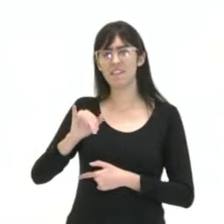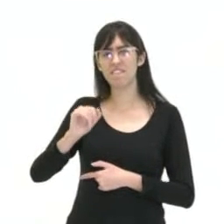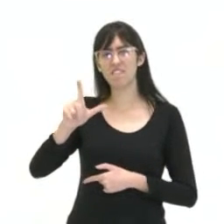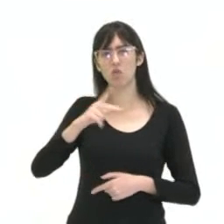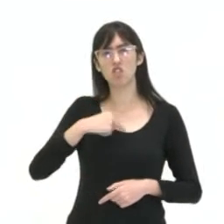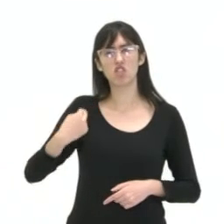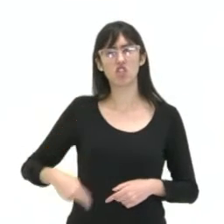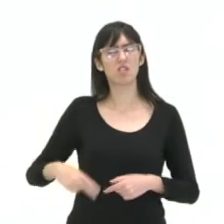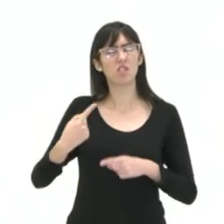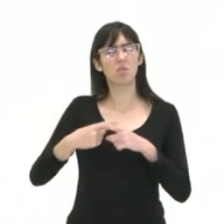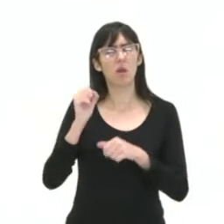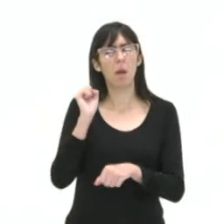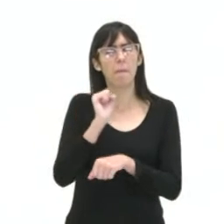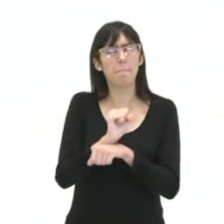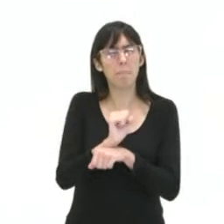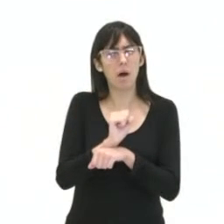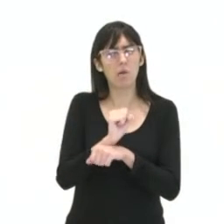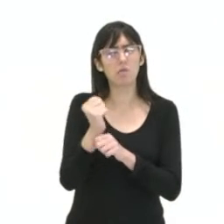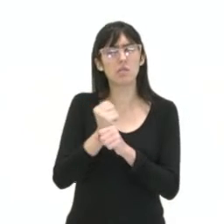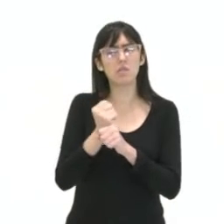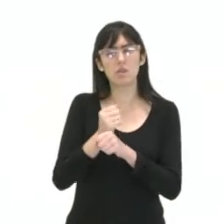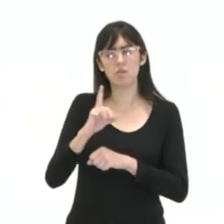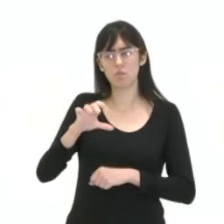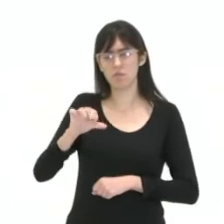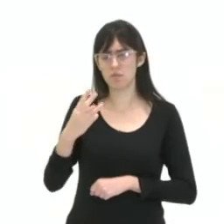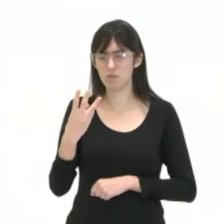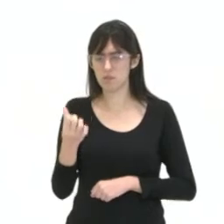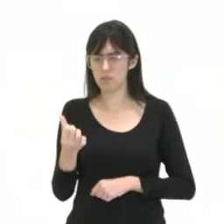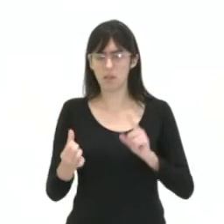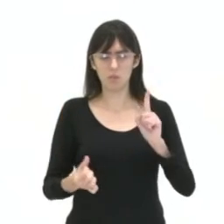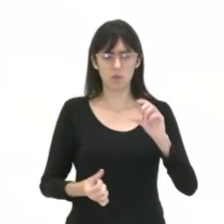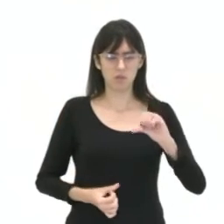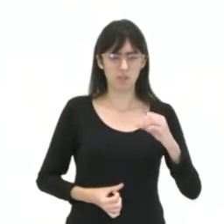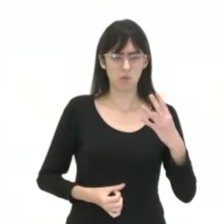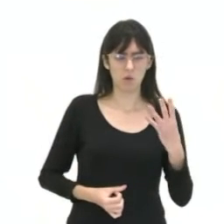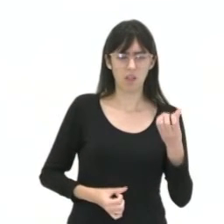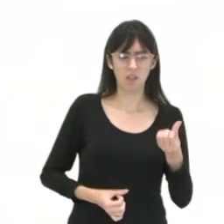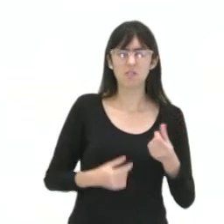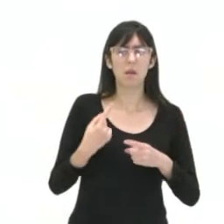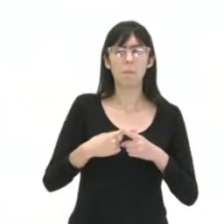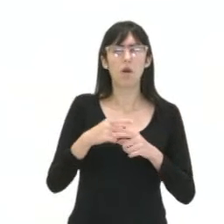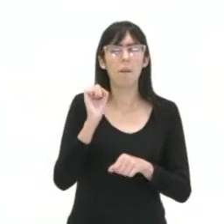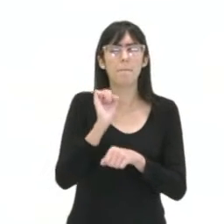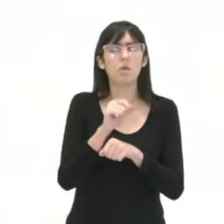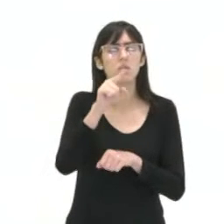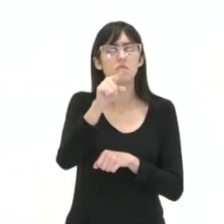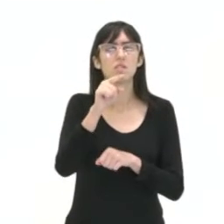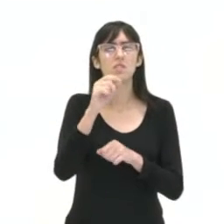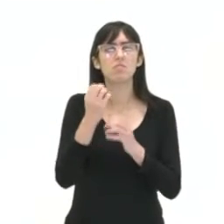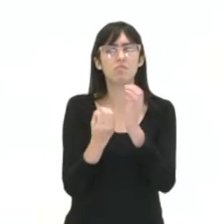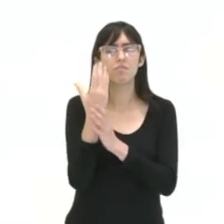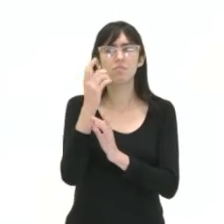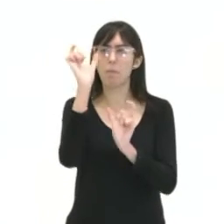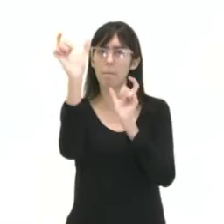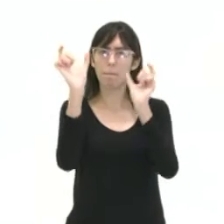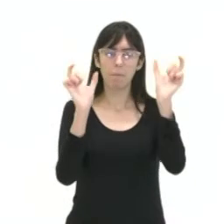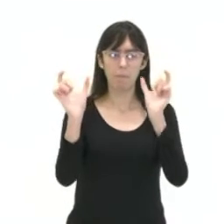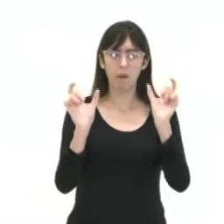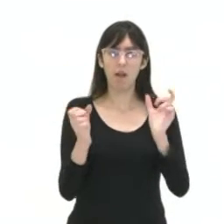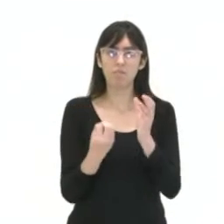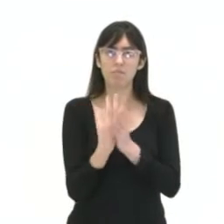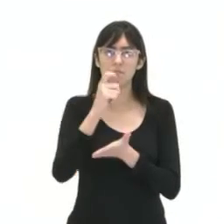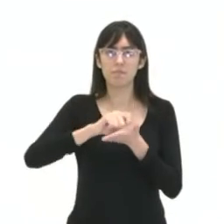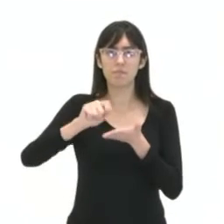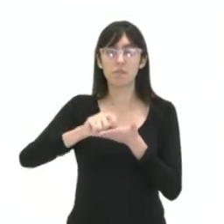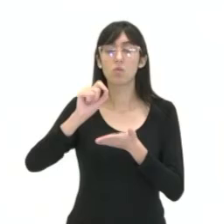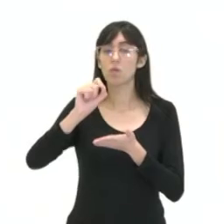uma pausa entre os anos de 1936 e 1946? Produza um mapa mental, tendo principal motivo o centro